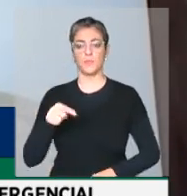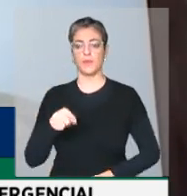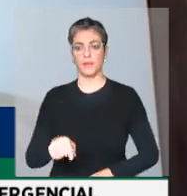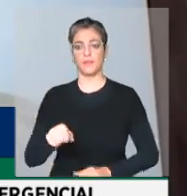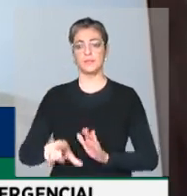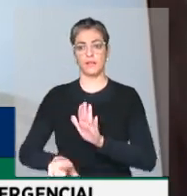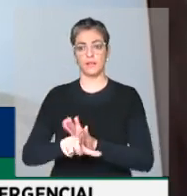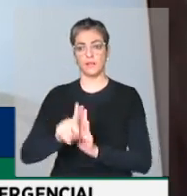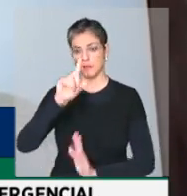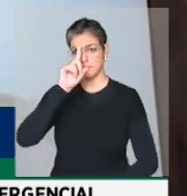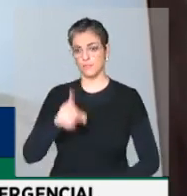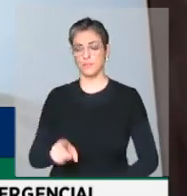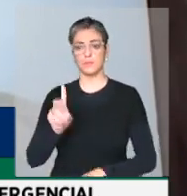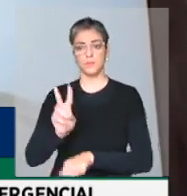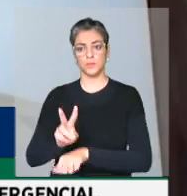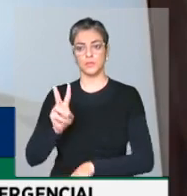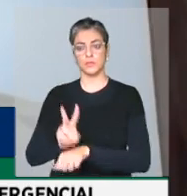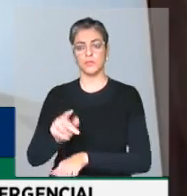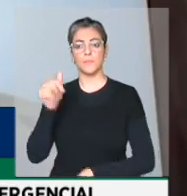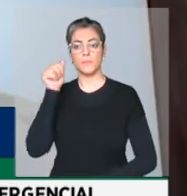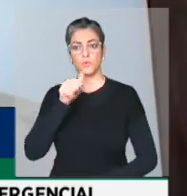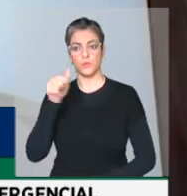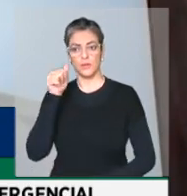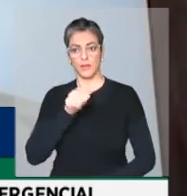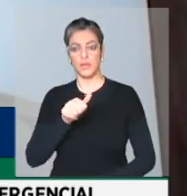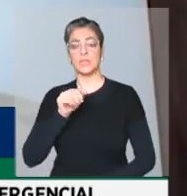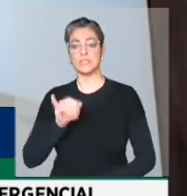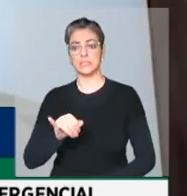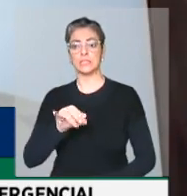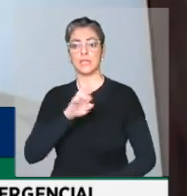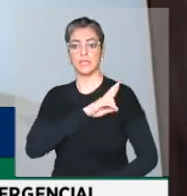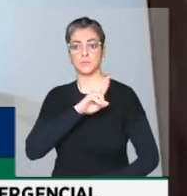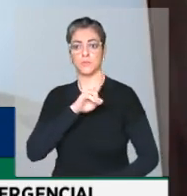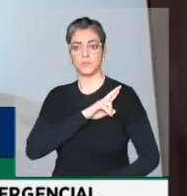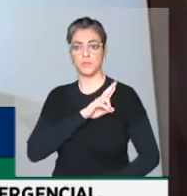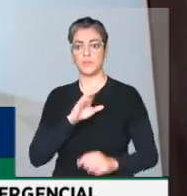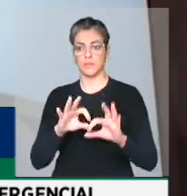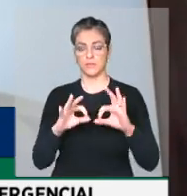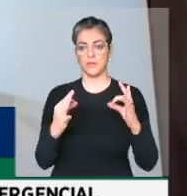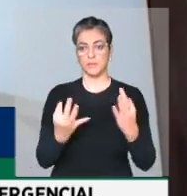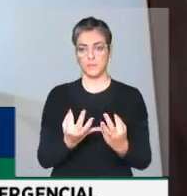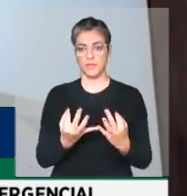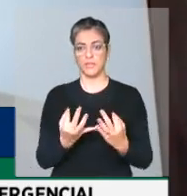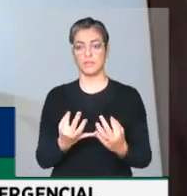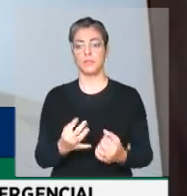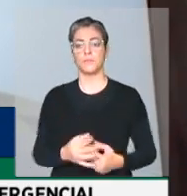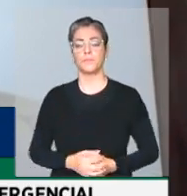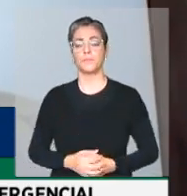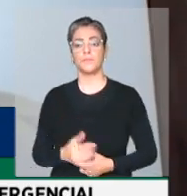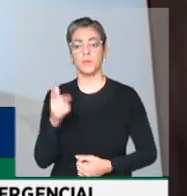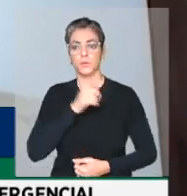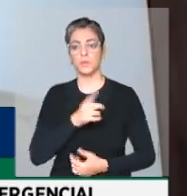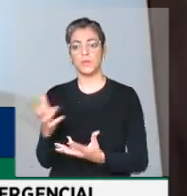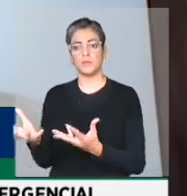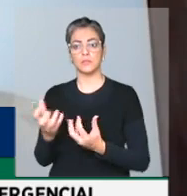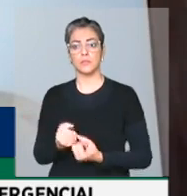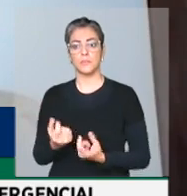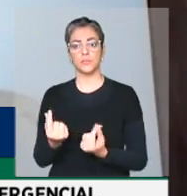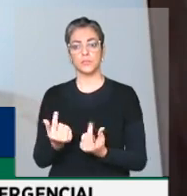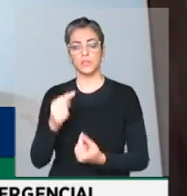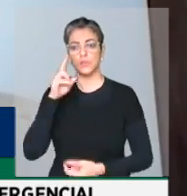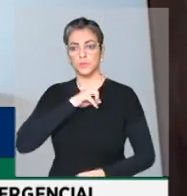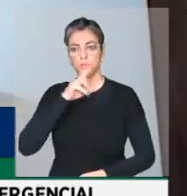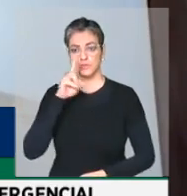lei estabelece medidas de proteção para a mulher, provedora de lar monoparental, em relação ao recebimento do auxílio